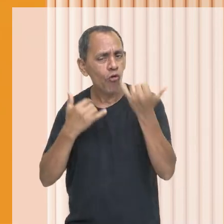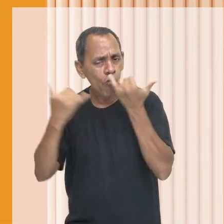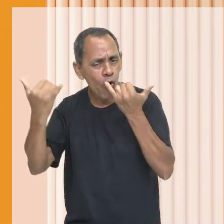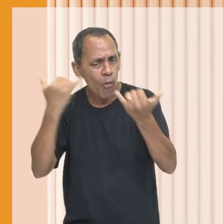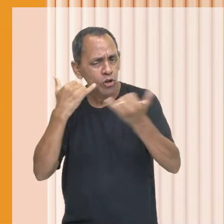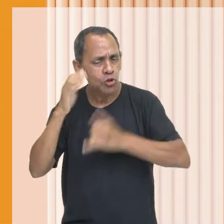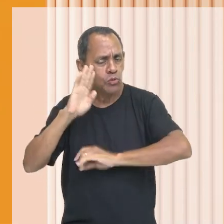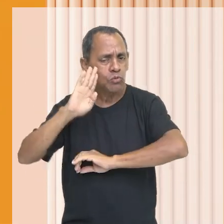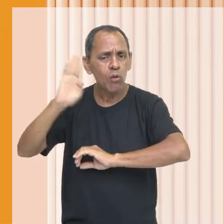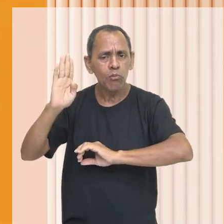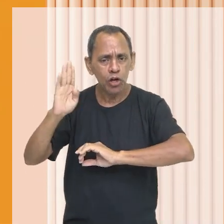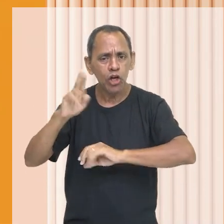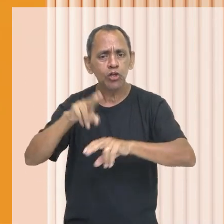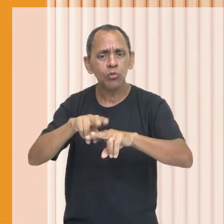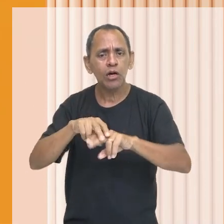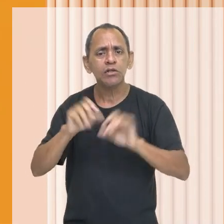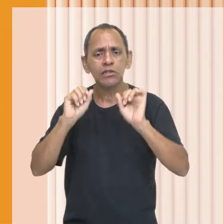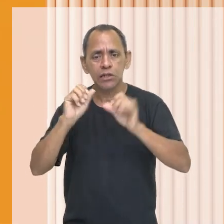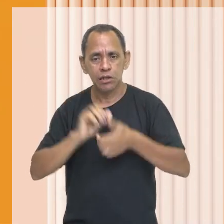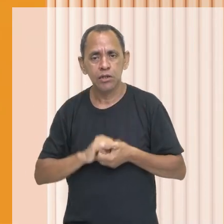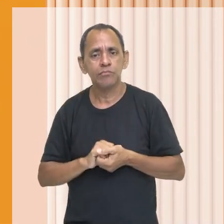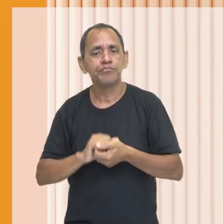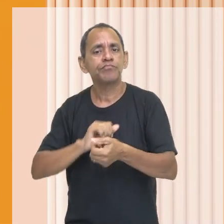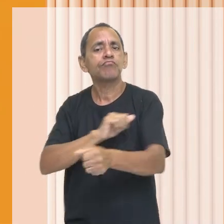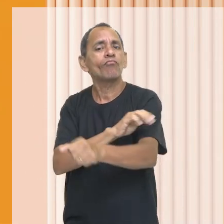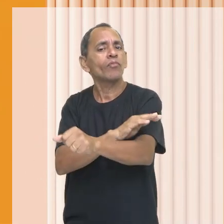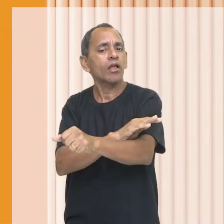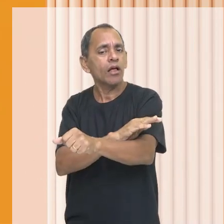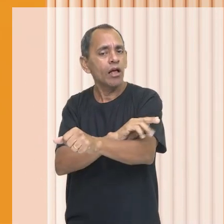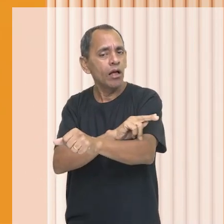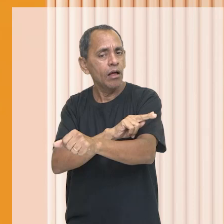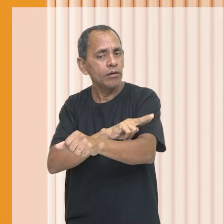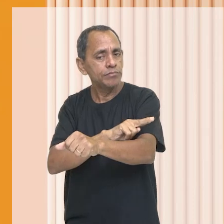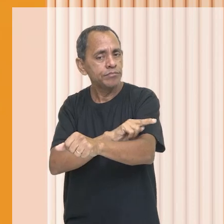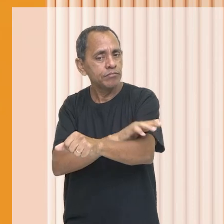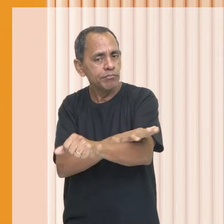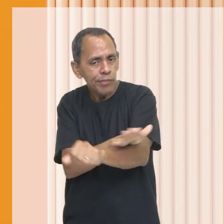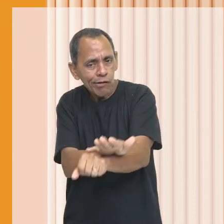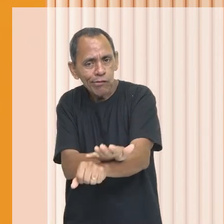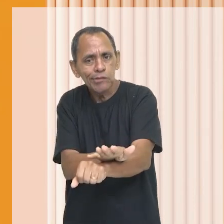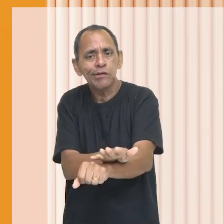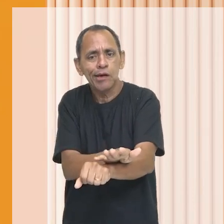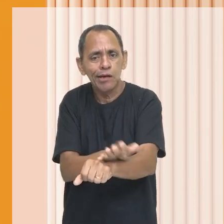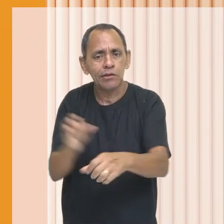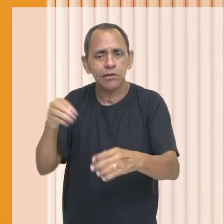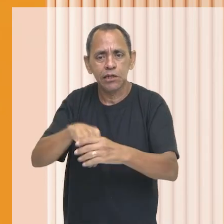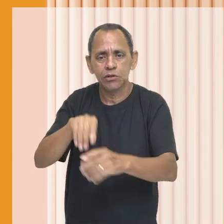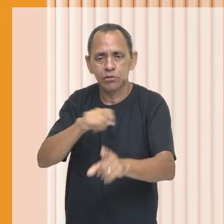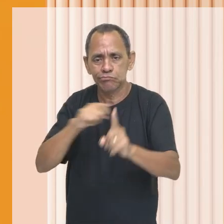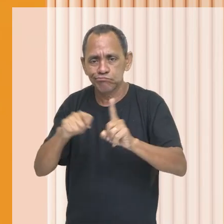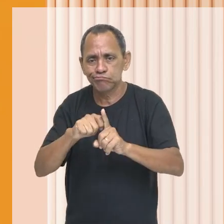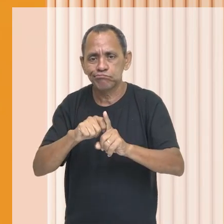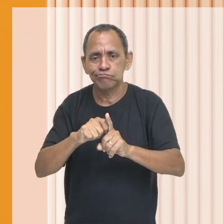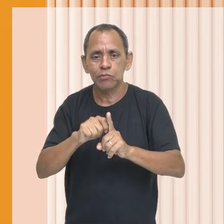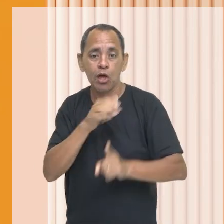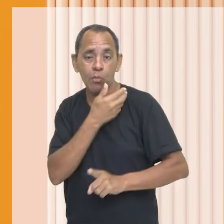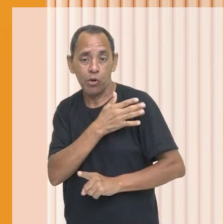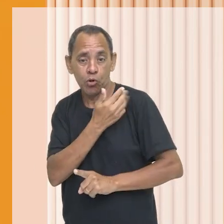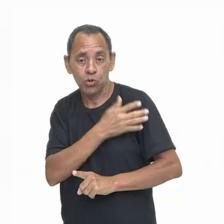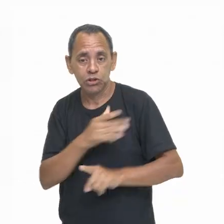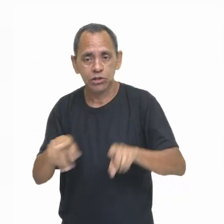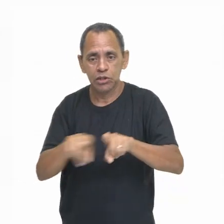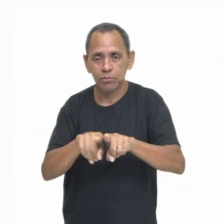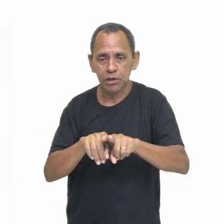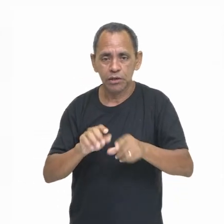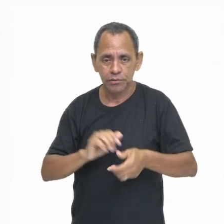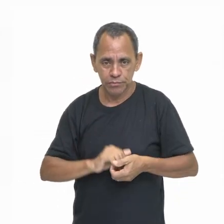infelizmente, principalmente de preconceito dentro da sociedade indiana, tá bom? Então, vamos analisar esse